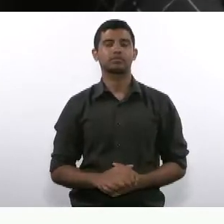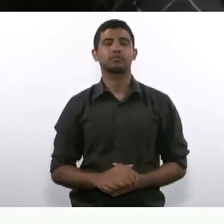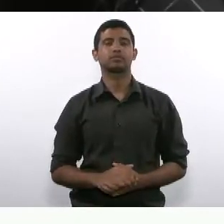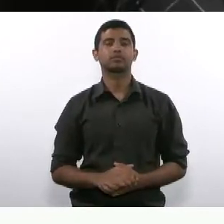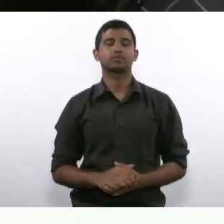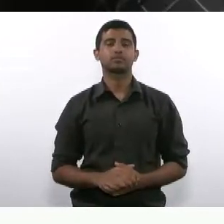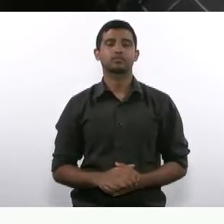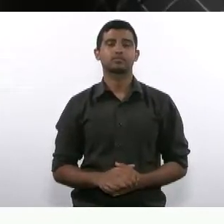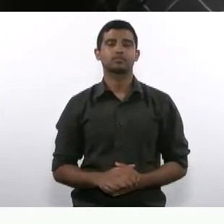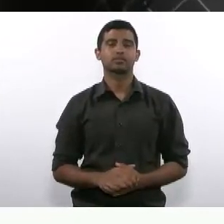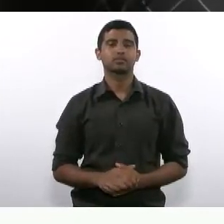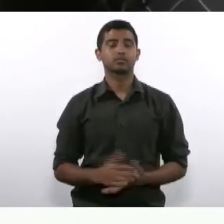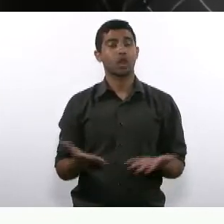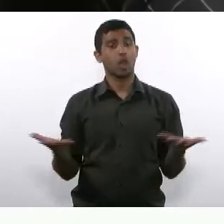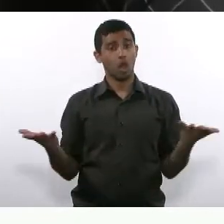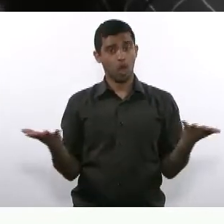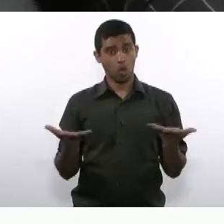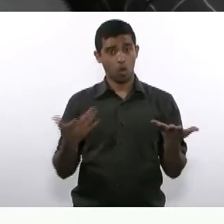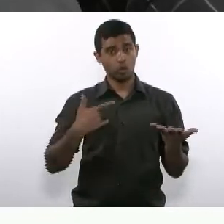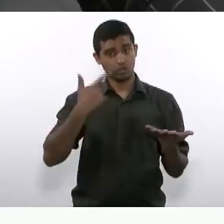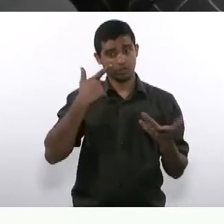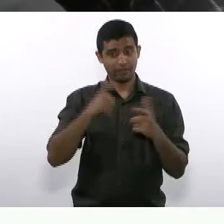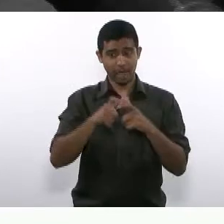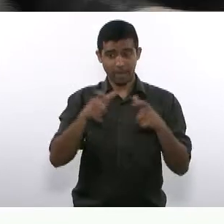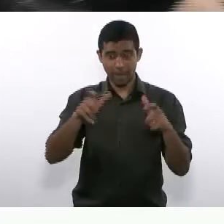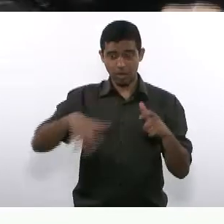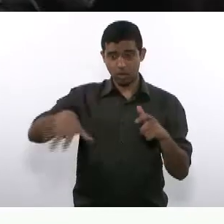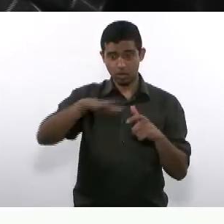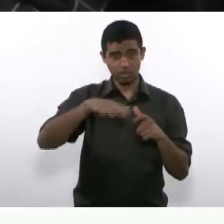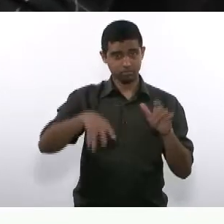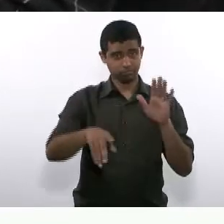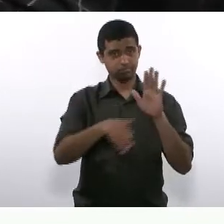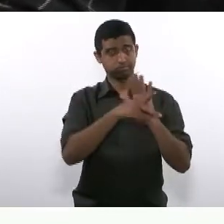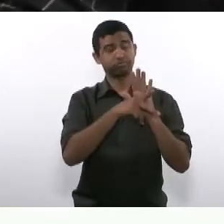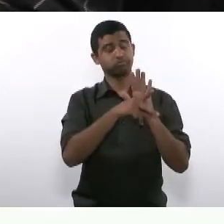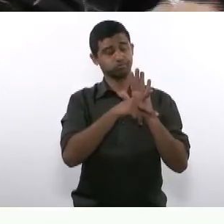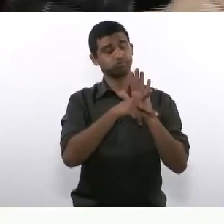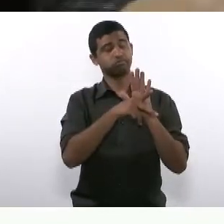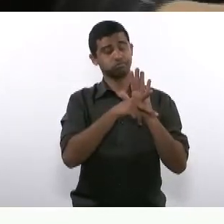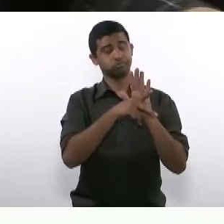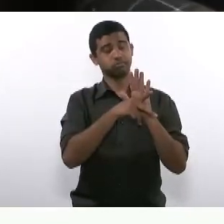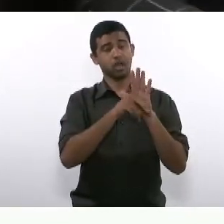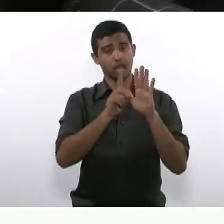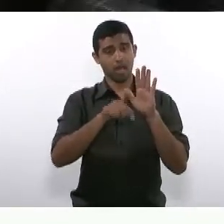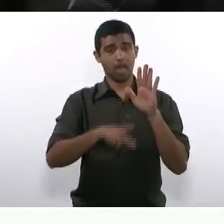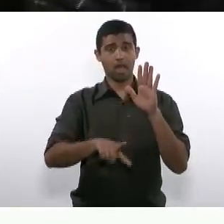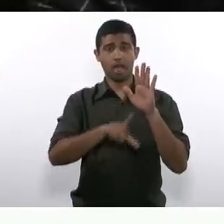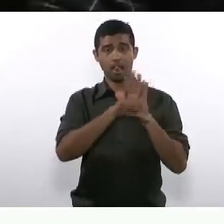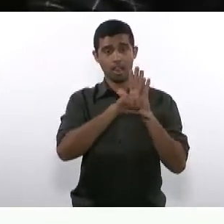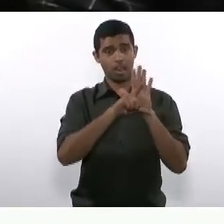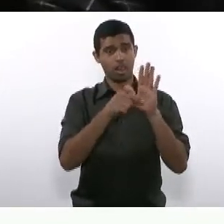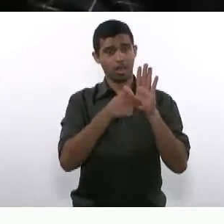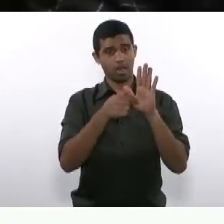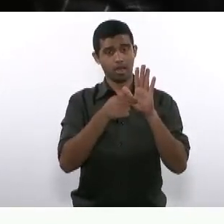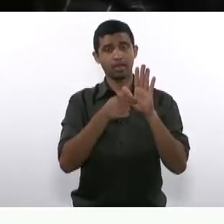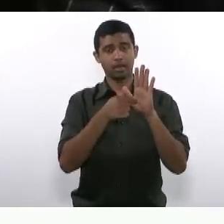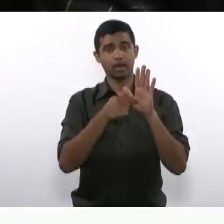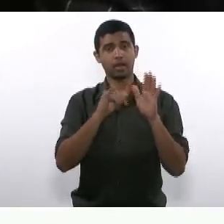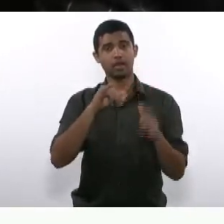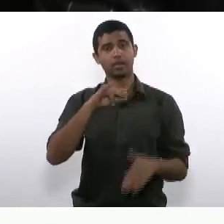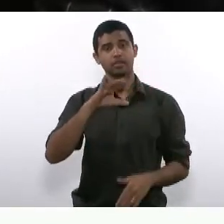Hoje, a maior parte do funcionamento dos nossos projetos é com a lei de incentivo